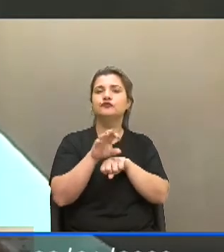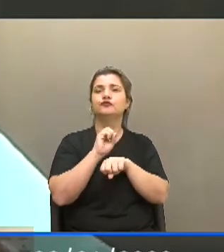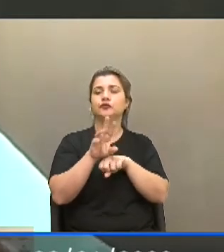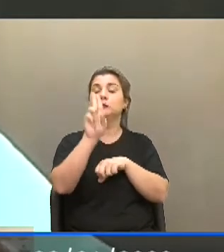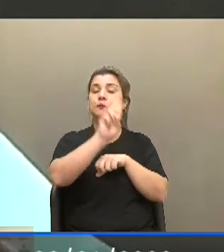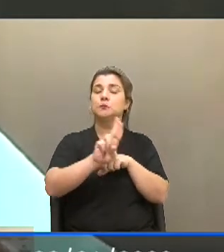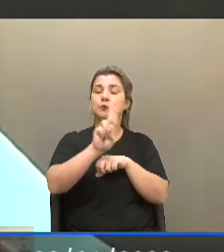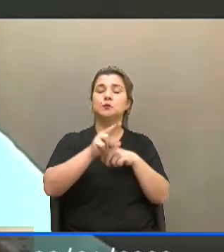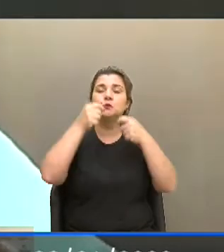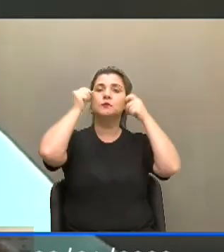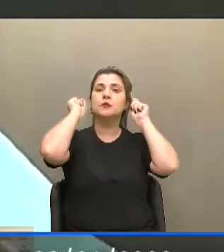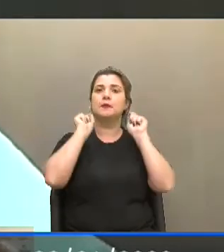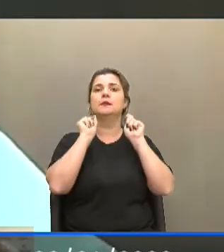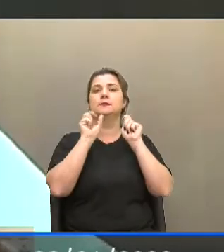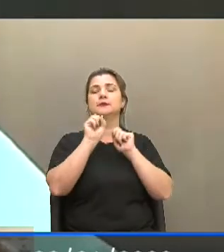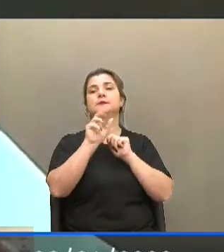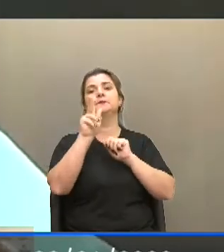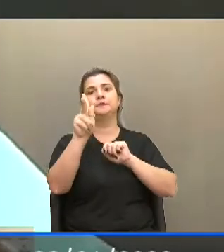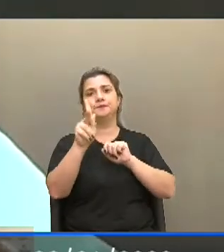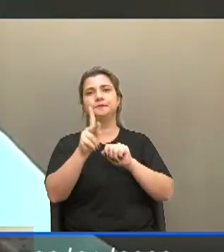parte. Ok.